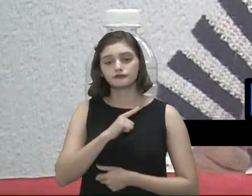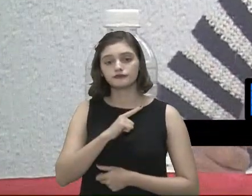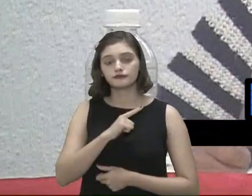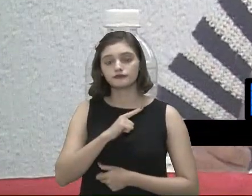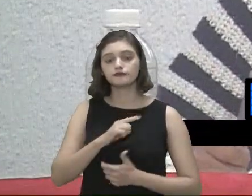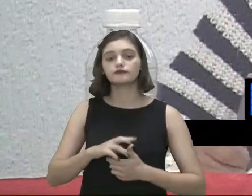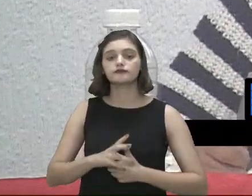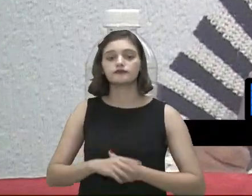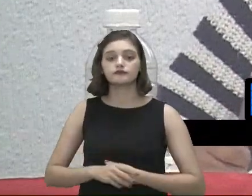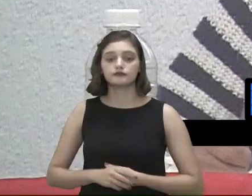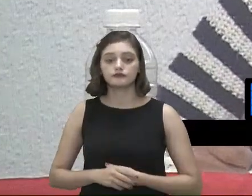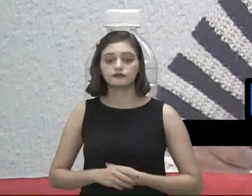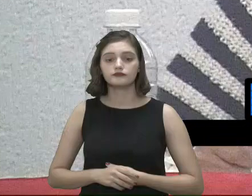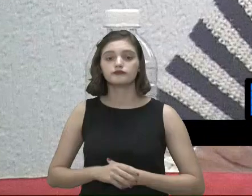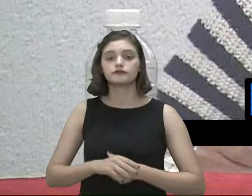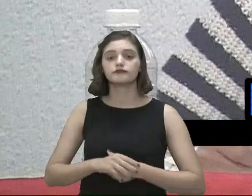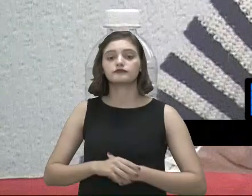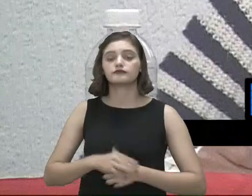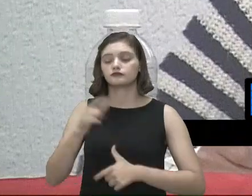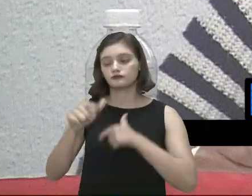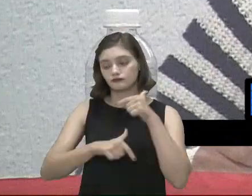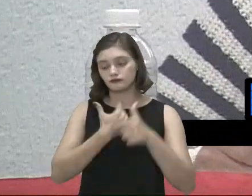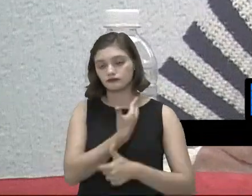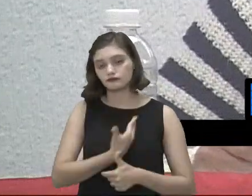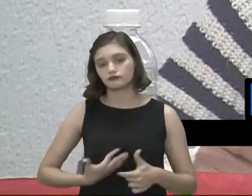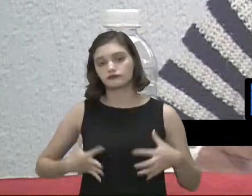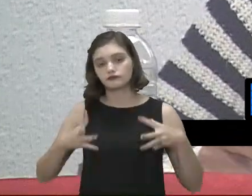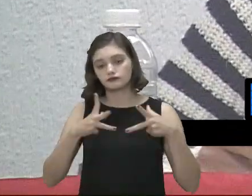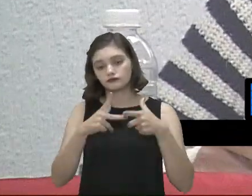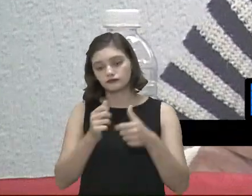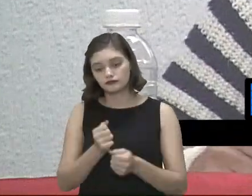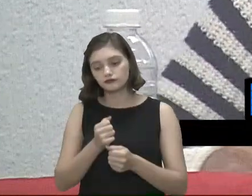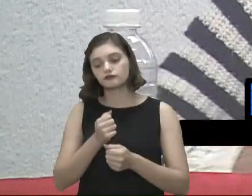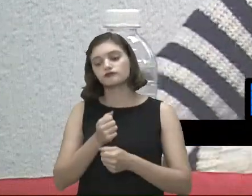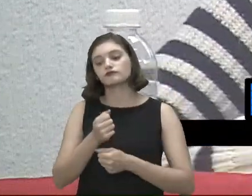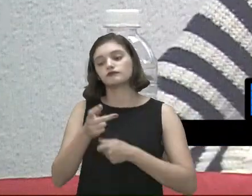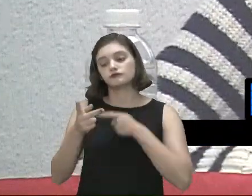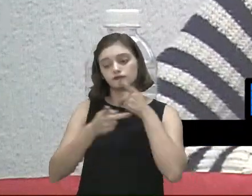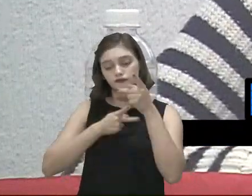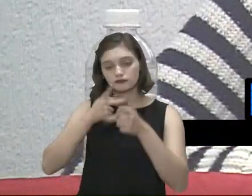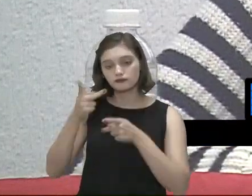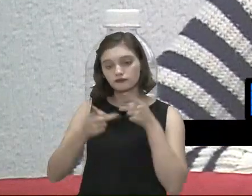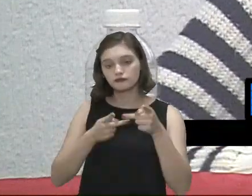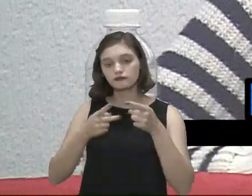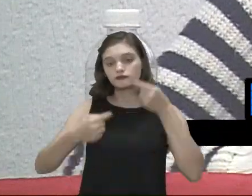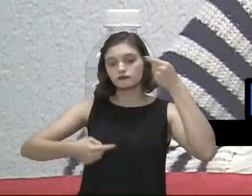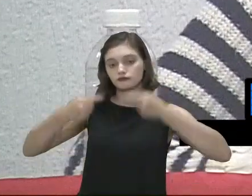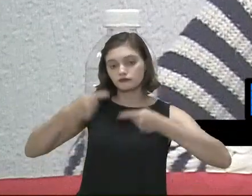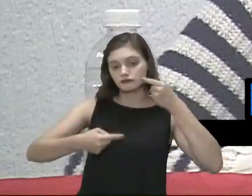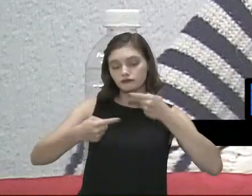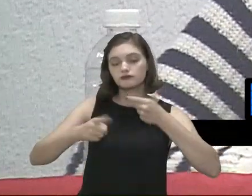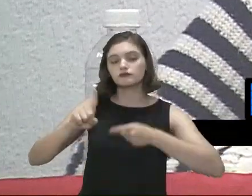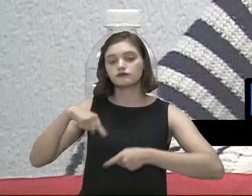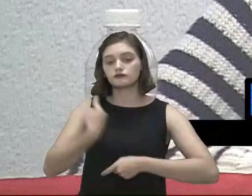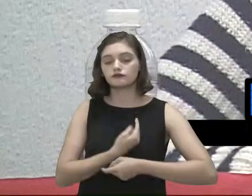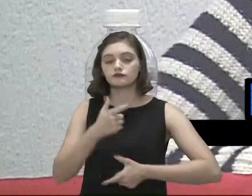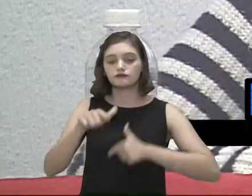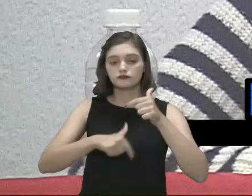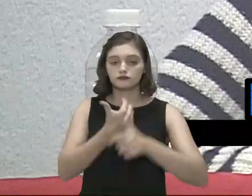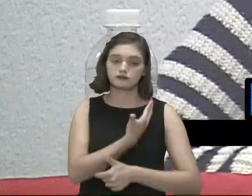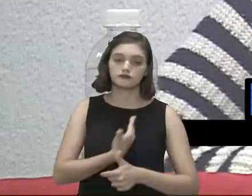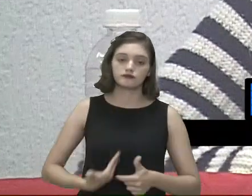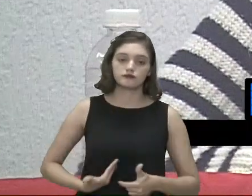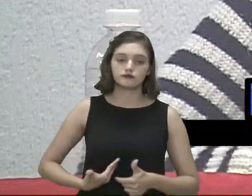seu exercício de serviço público. Isso tudo a gente tem levado em discussões com os nossos servidores para que a gente